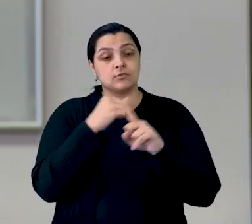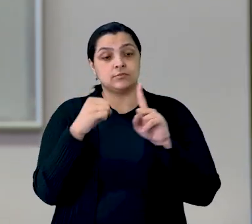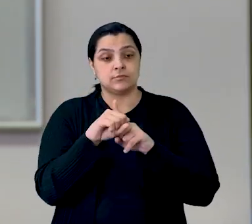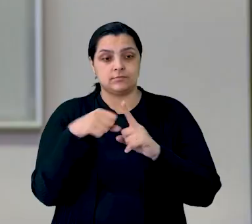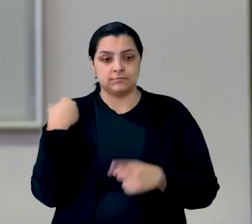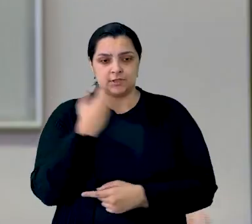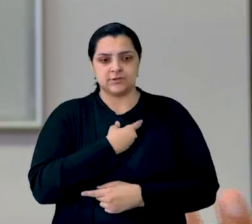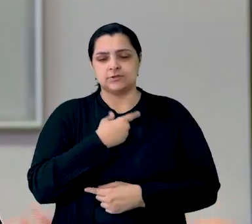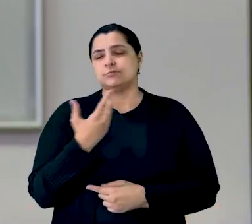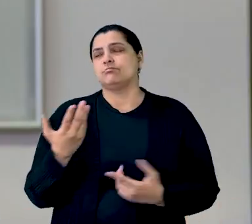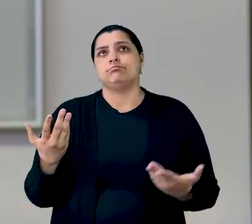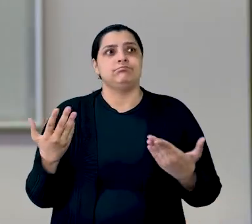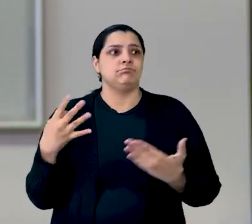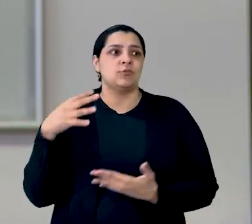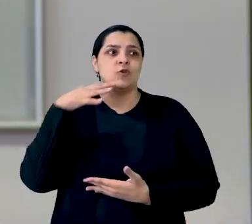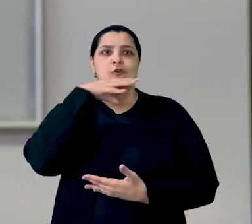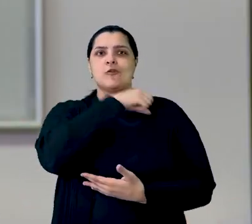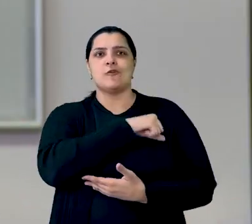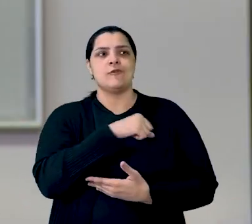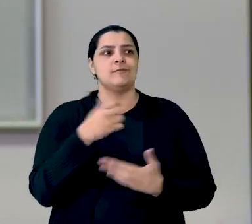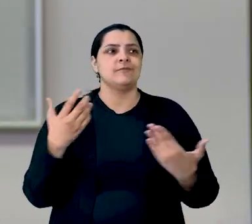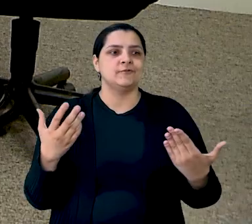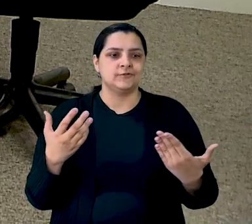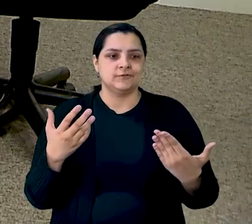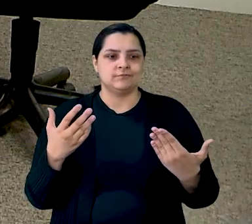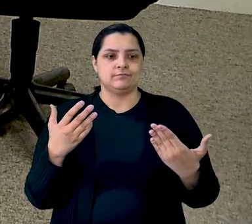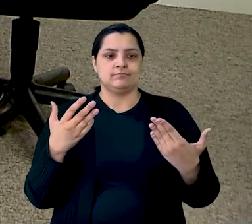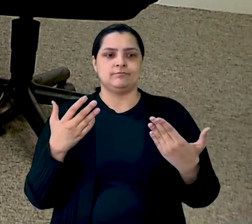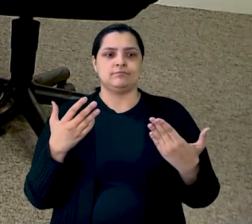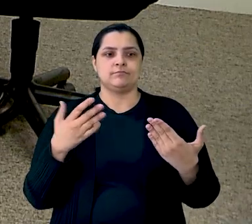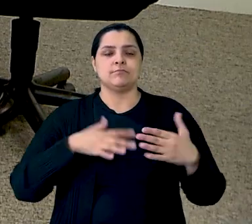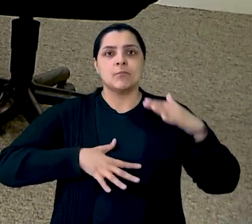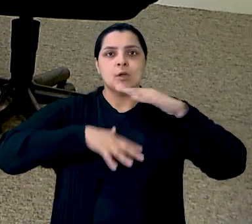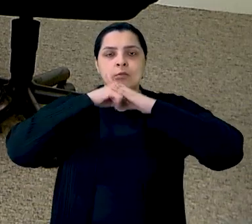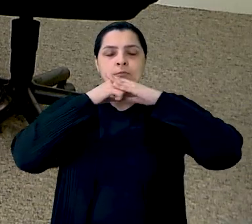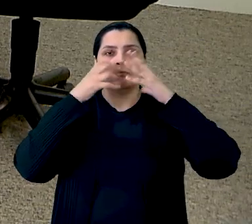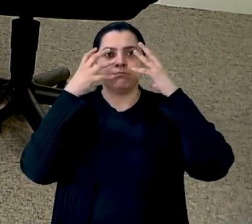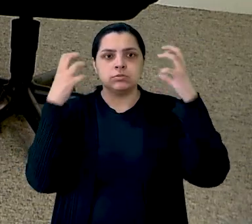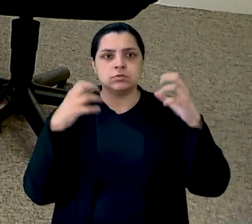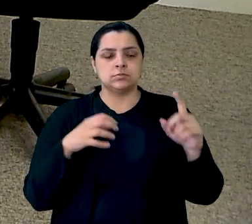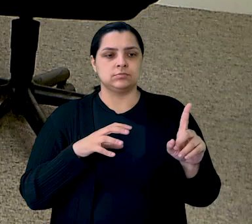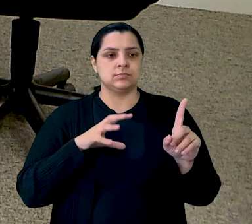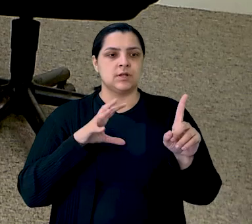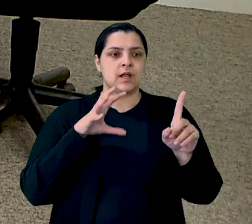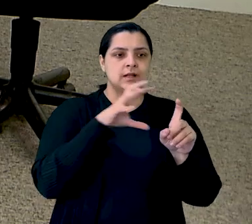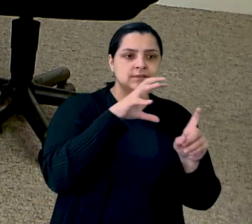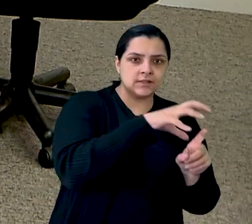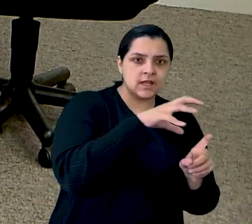psicossocial. Para nós, parece muito evidente, muito óbvio, que o burnout, que o assédio moral, que o assédio